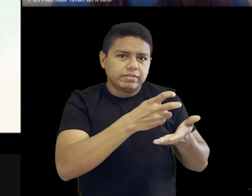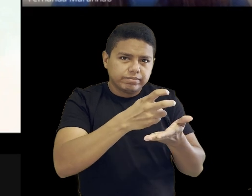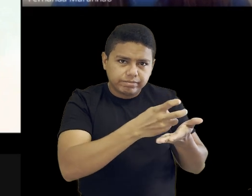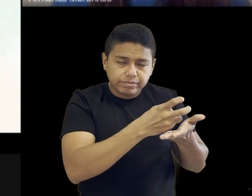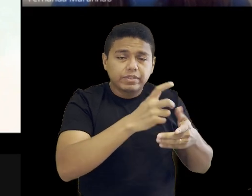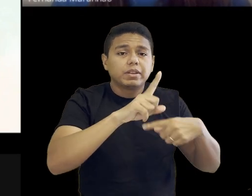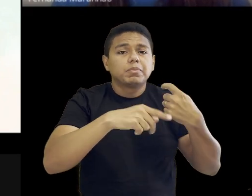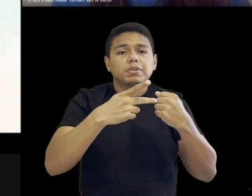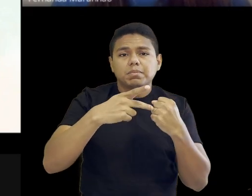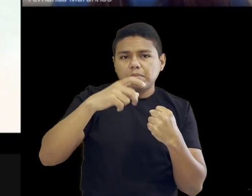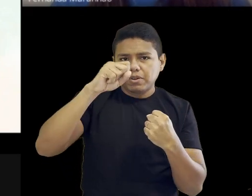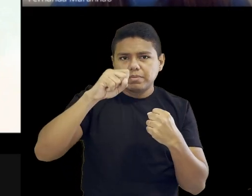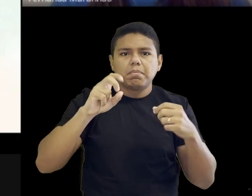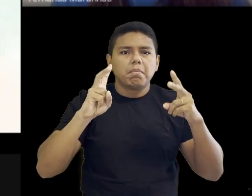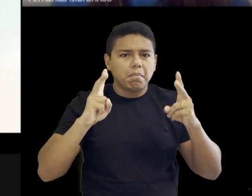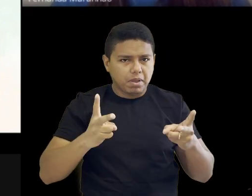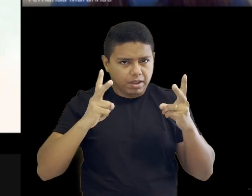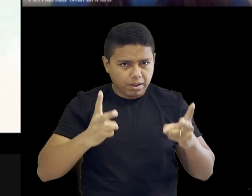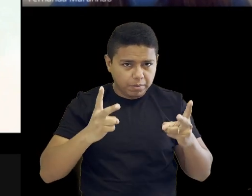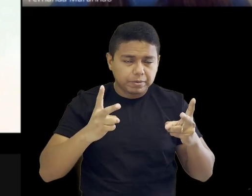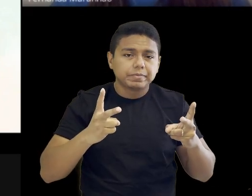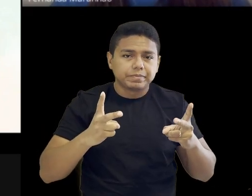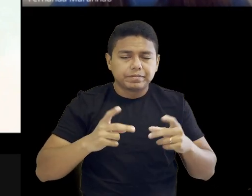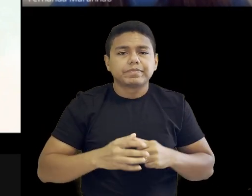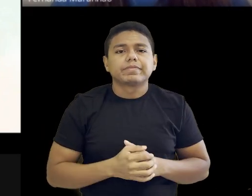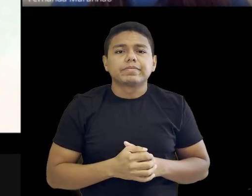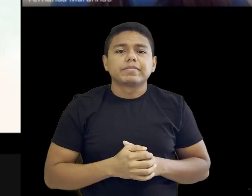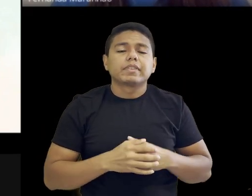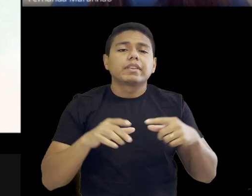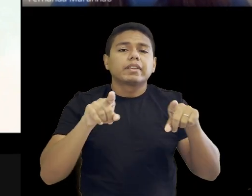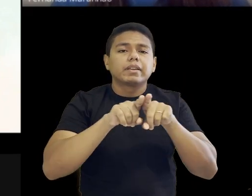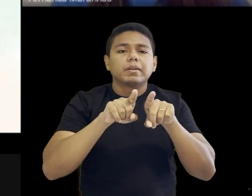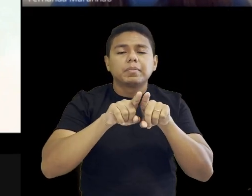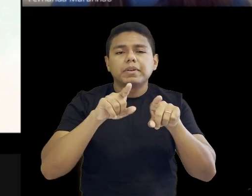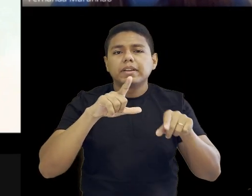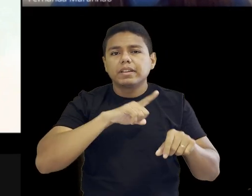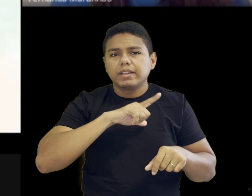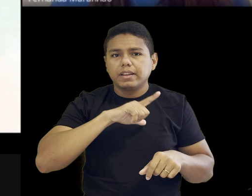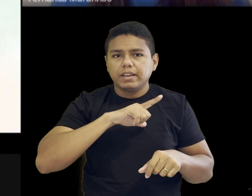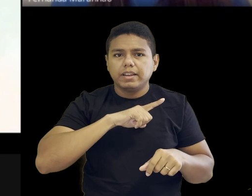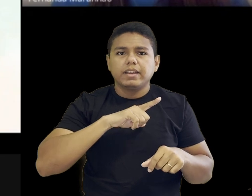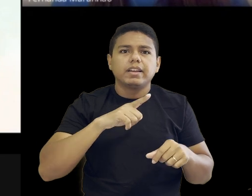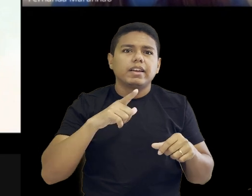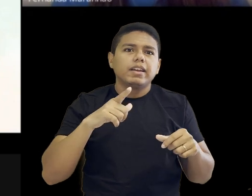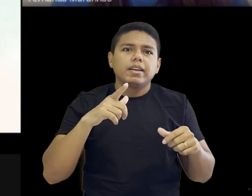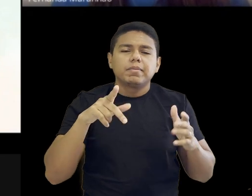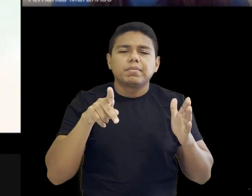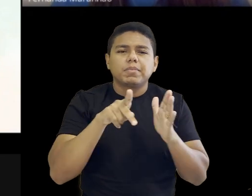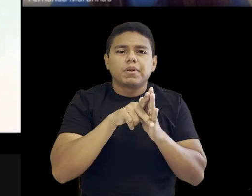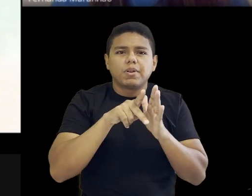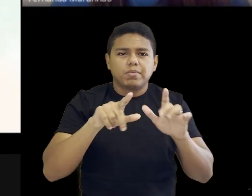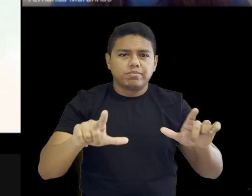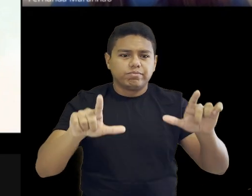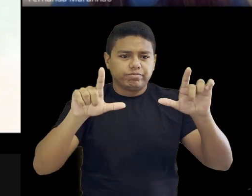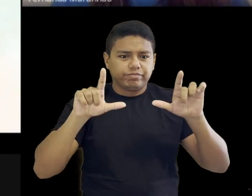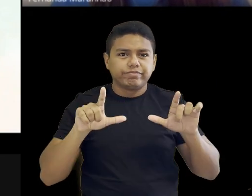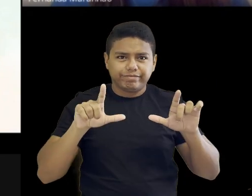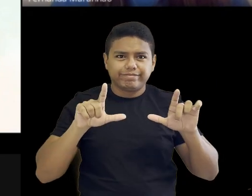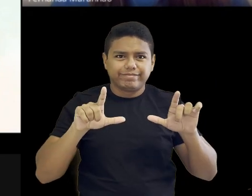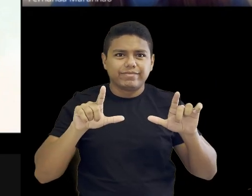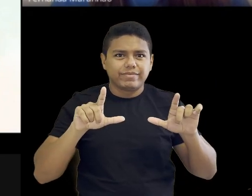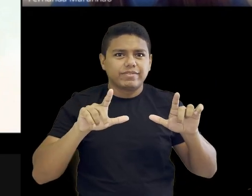fetal. Depois fiz pós-graduação em medicina fetal, agora pelo CETROS, em São Paulo. Possuo título de